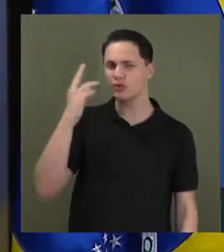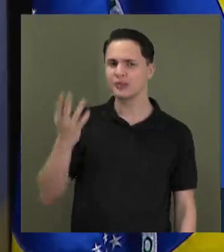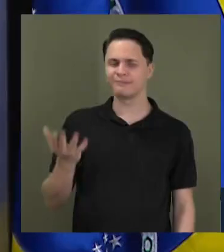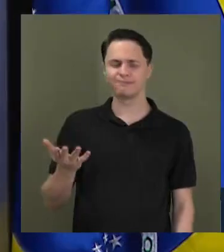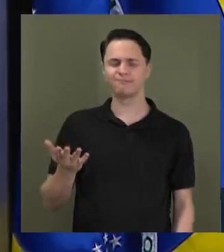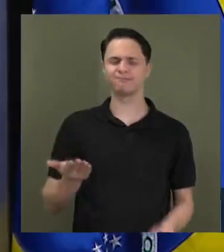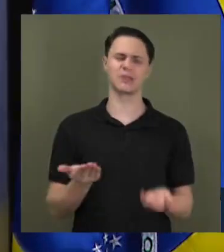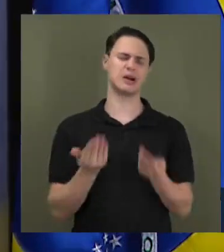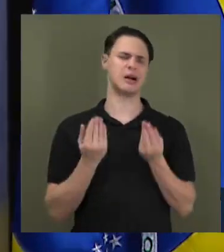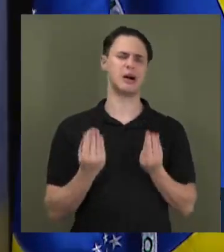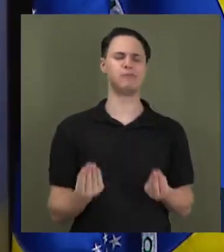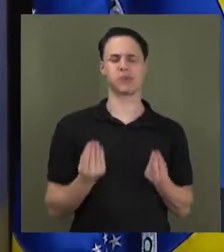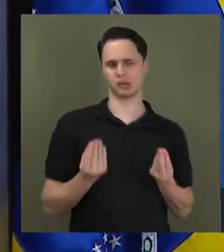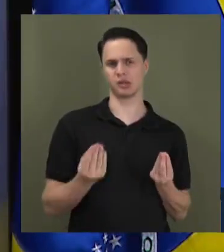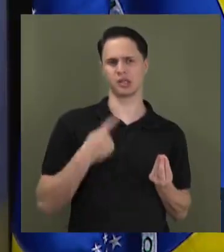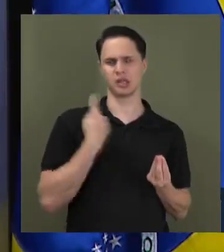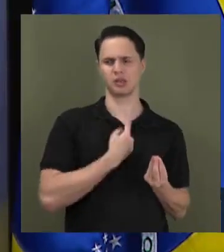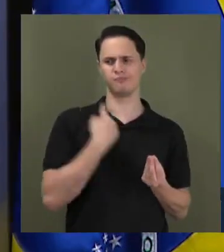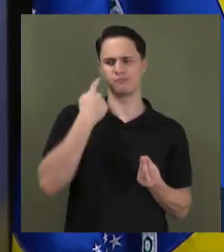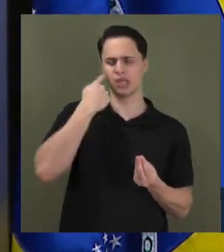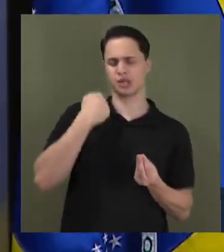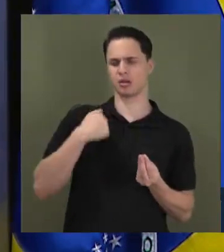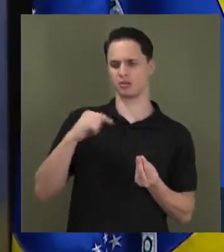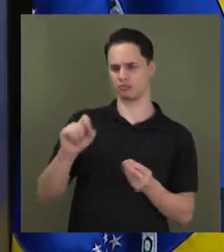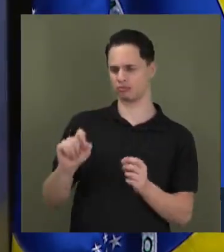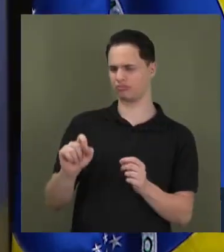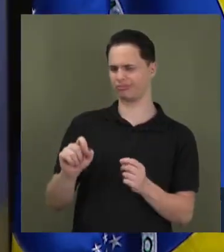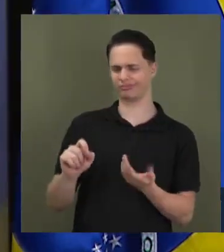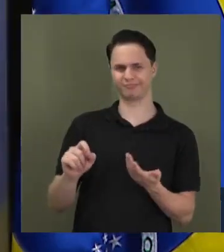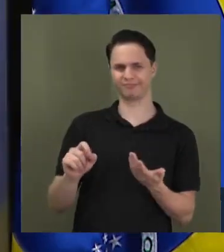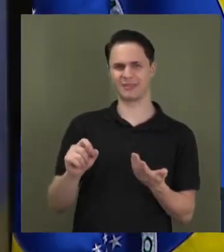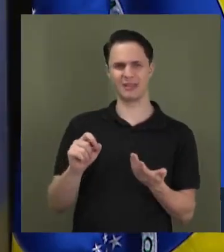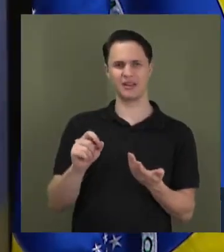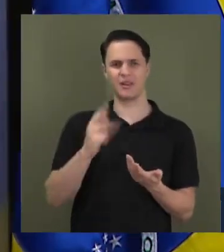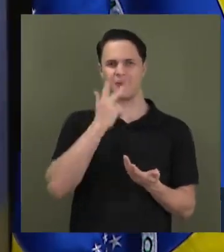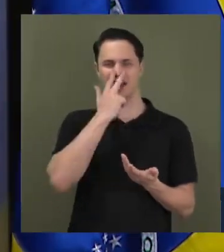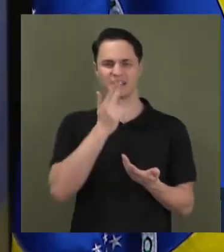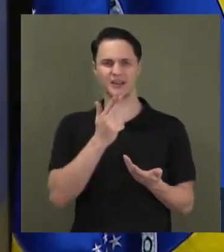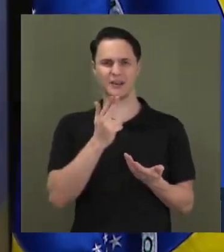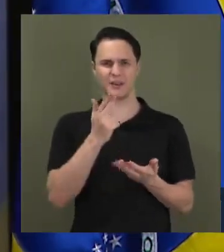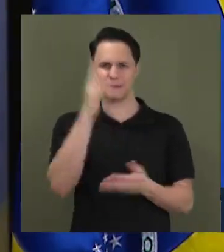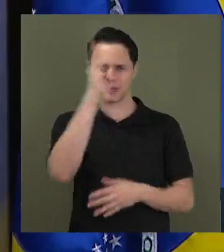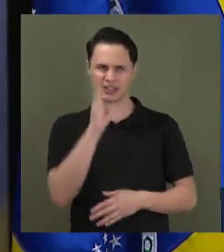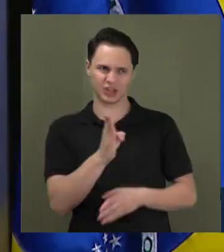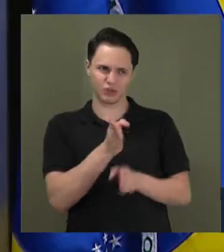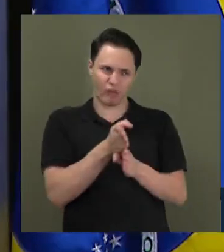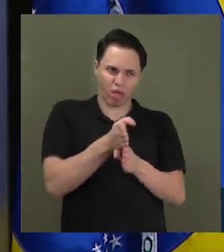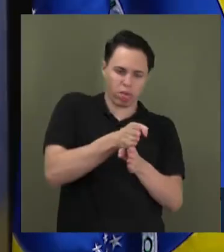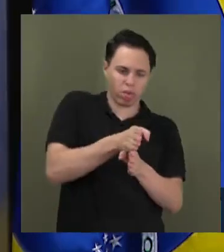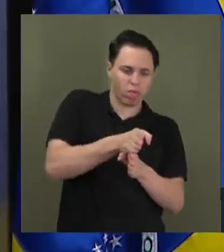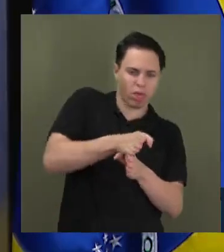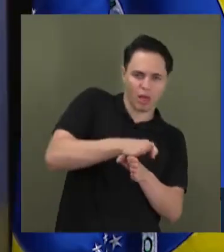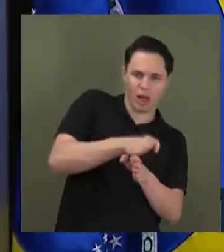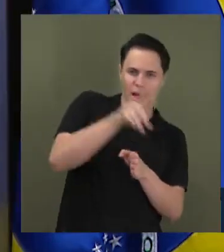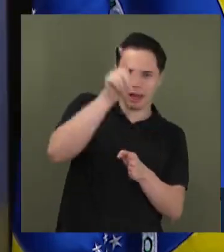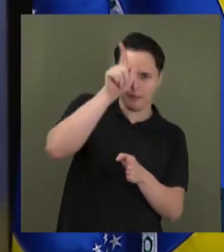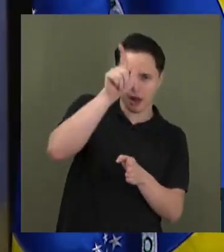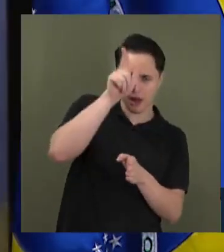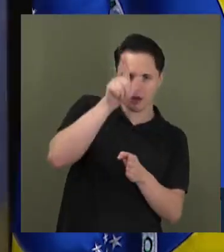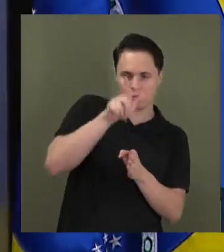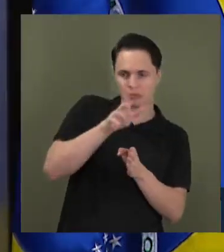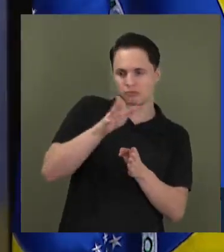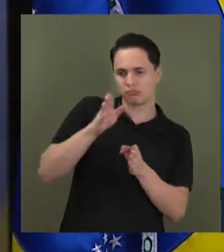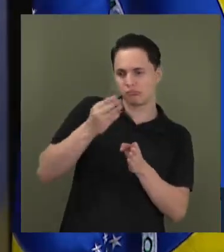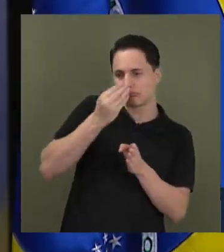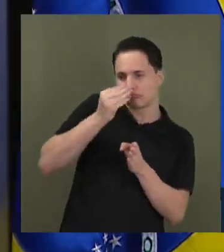história que o Brasil tem de neutralidade. E trata-se, senador